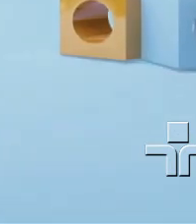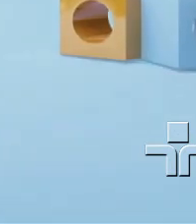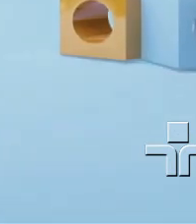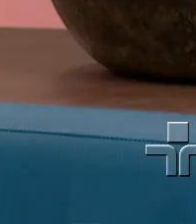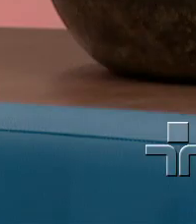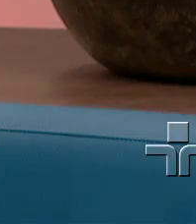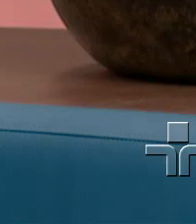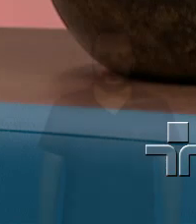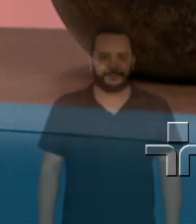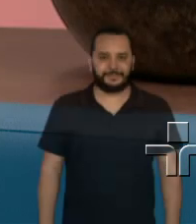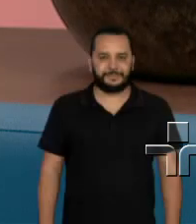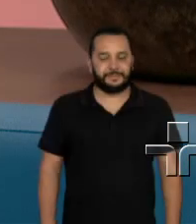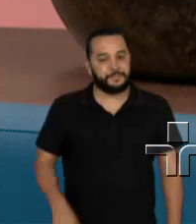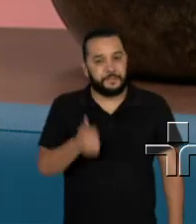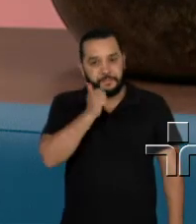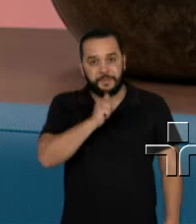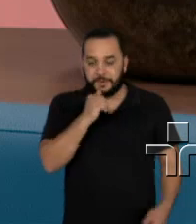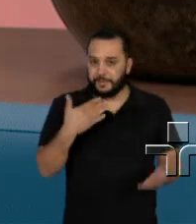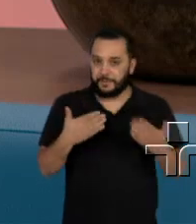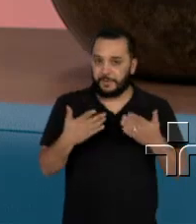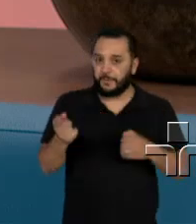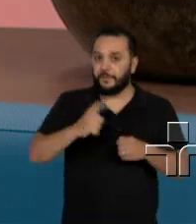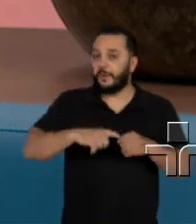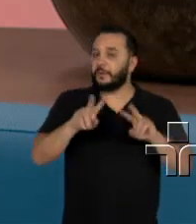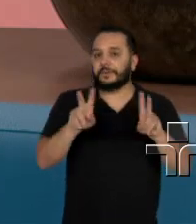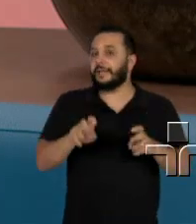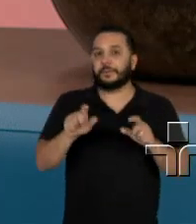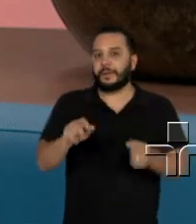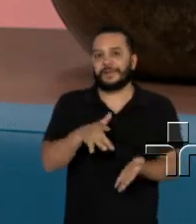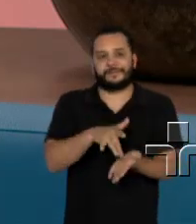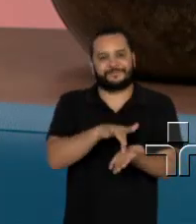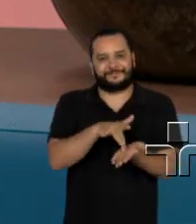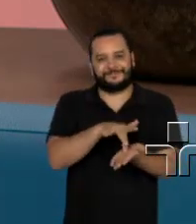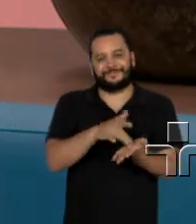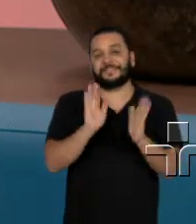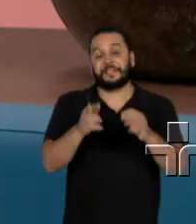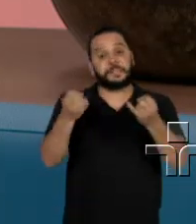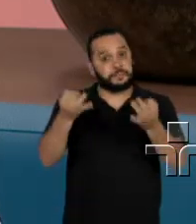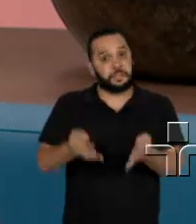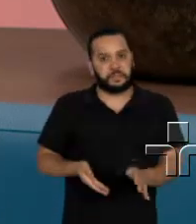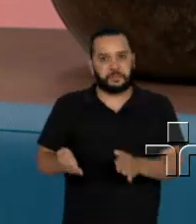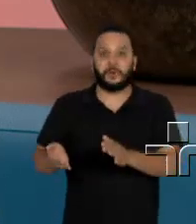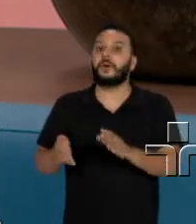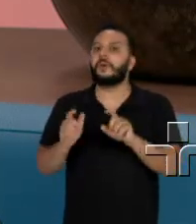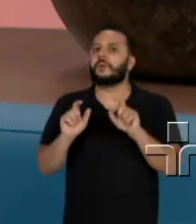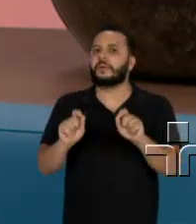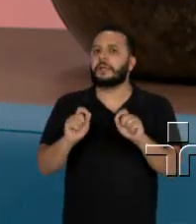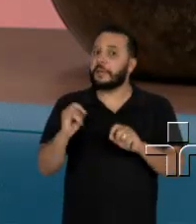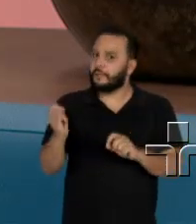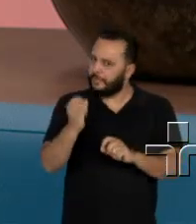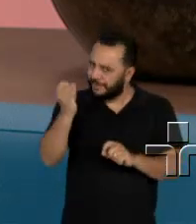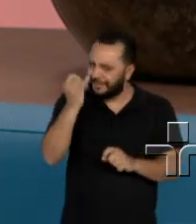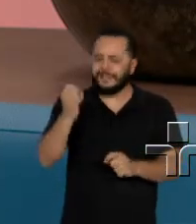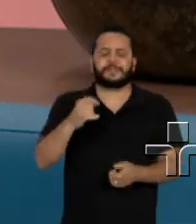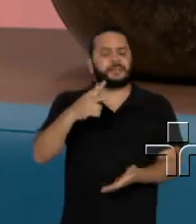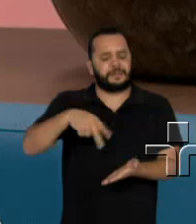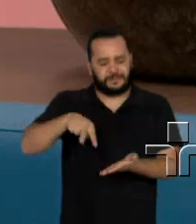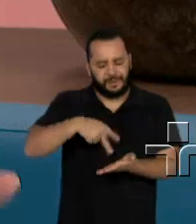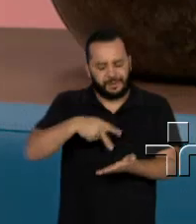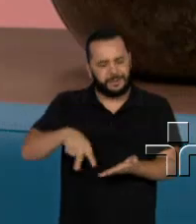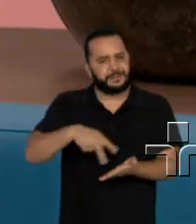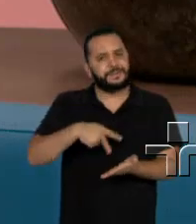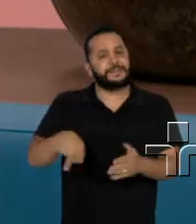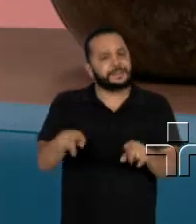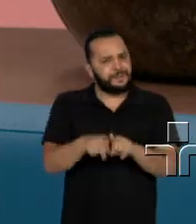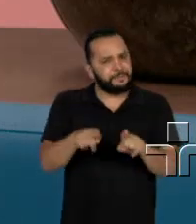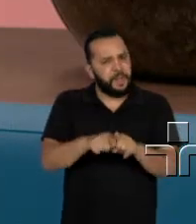o papo de mãe está de volta e o tema é balé a gente já falou durante o programa sobre a importância da dança e além de todos os